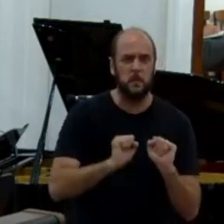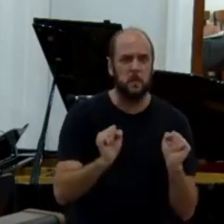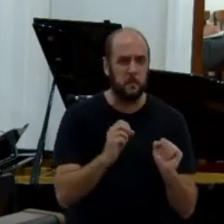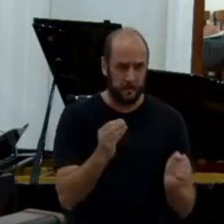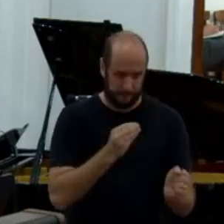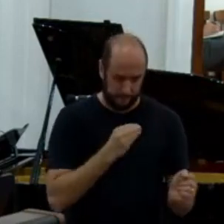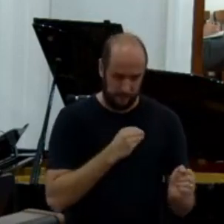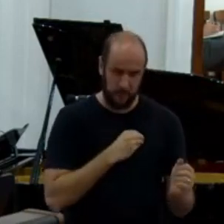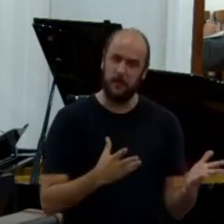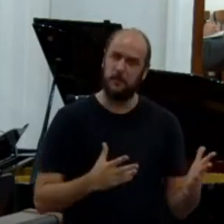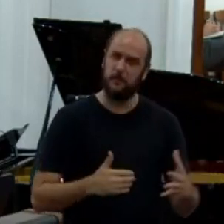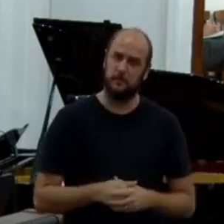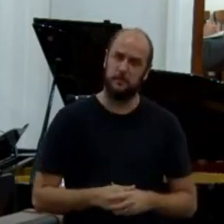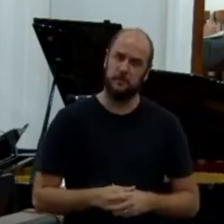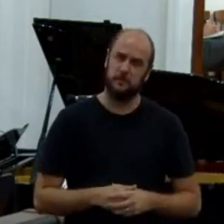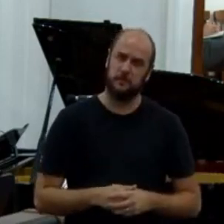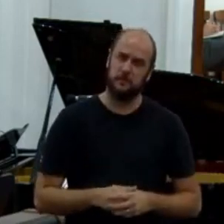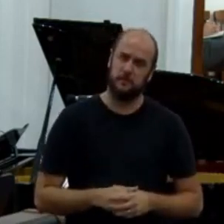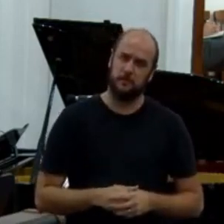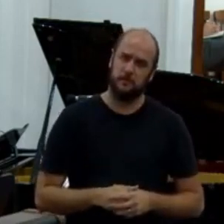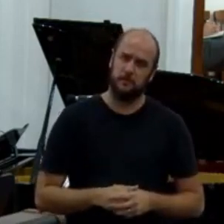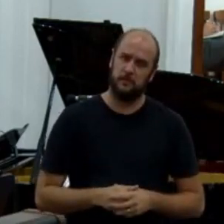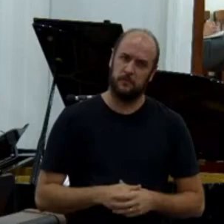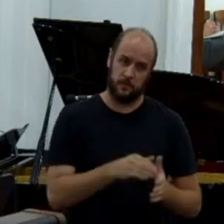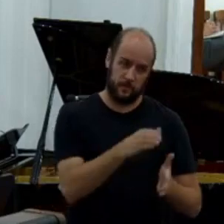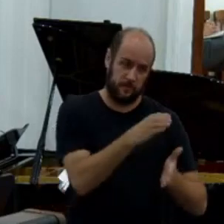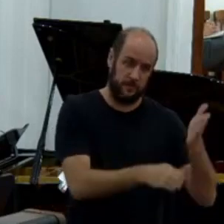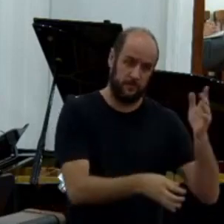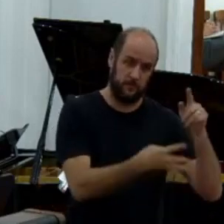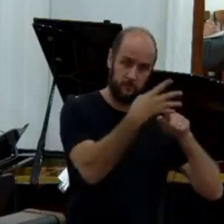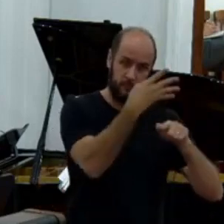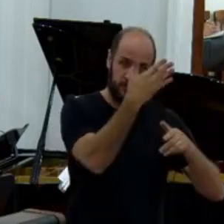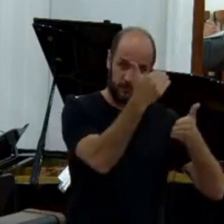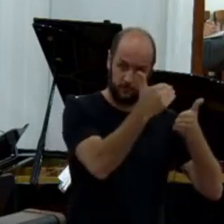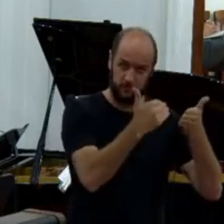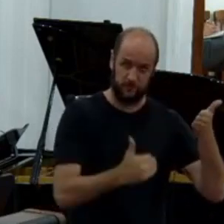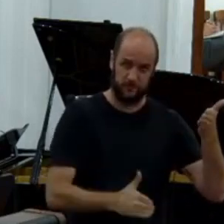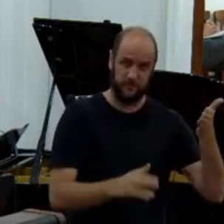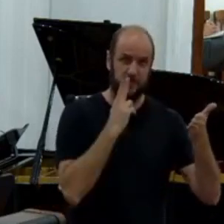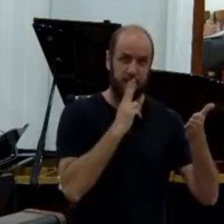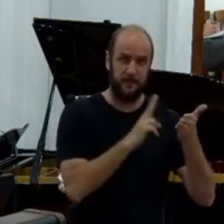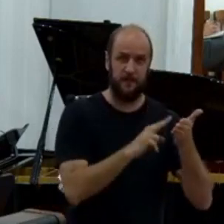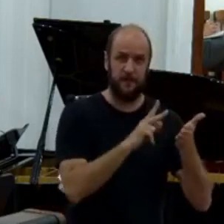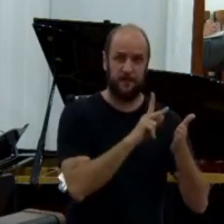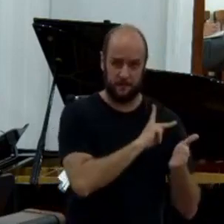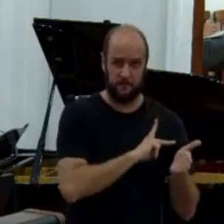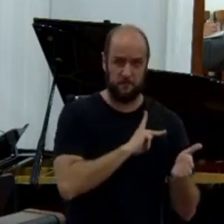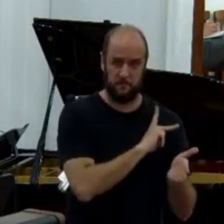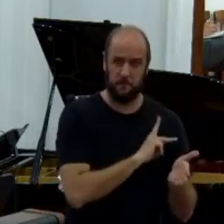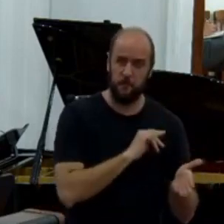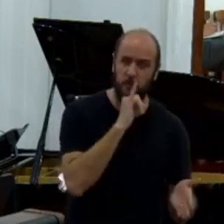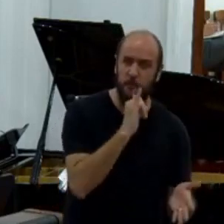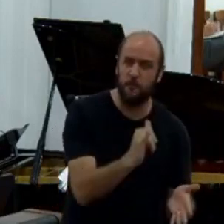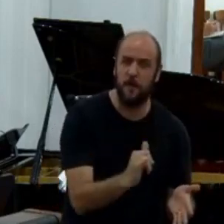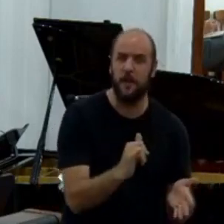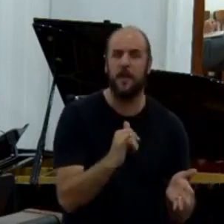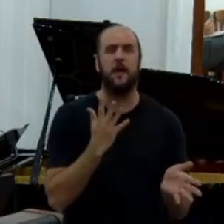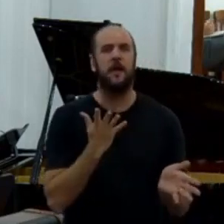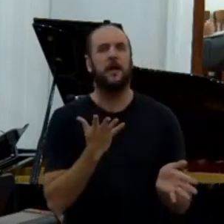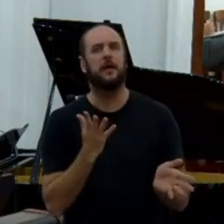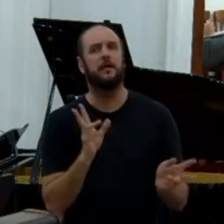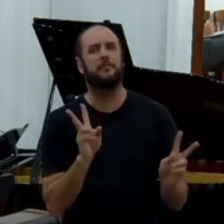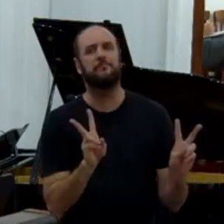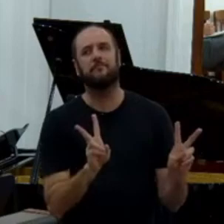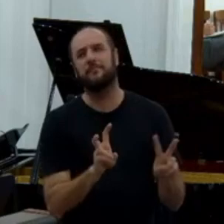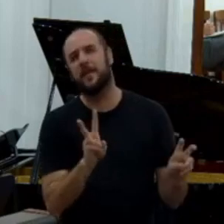pecaminosa. Os primeiros 4 capítulos da carta de Paulo nos fala a respeito